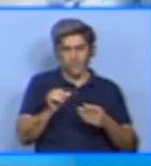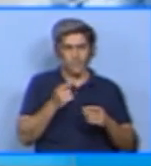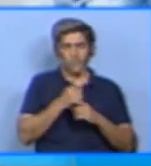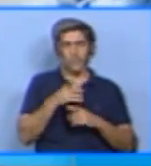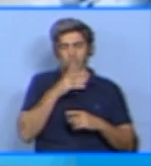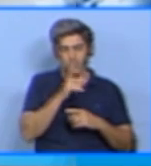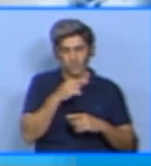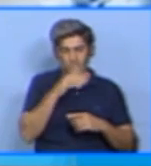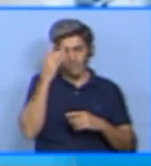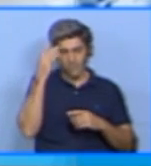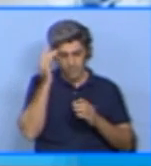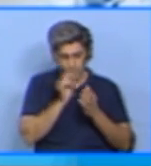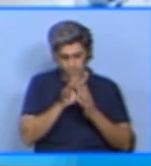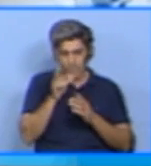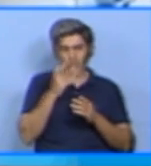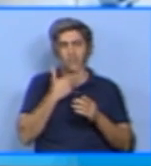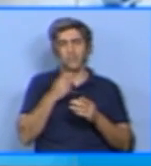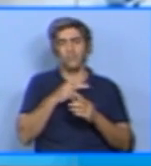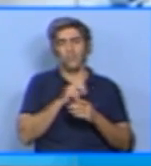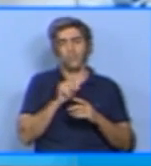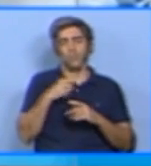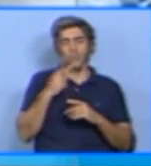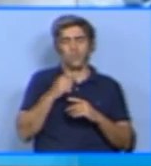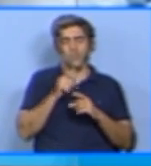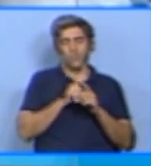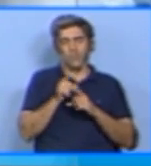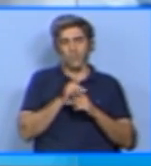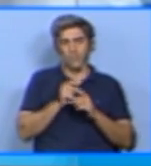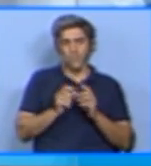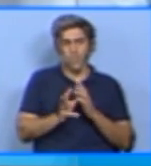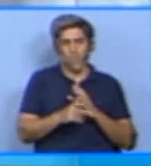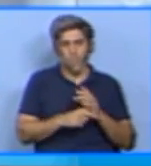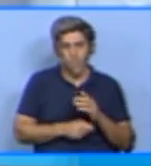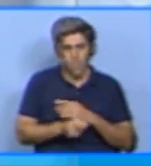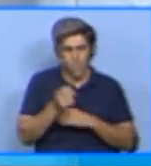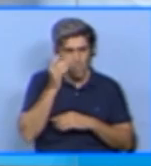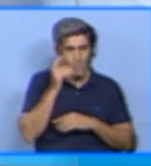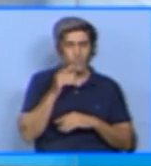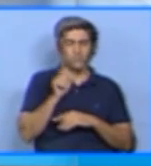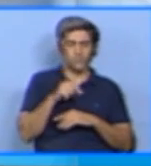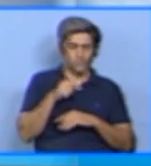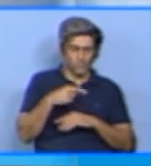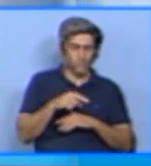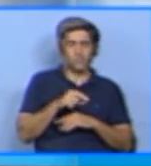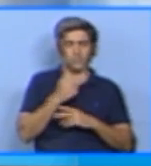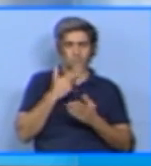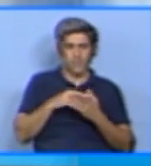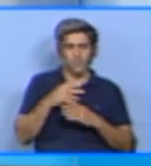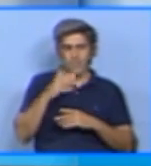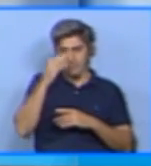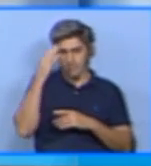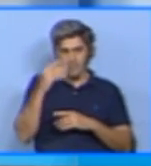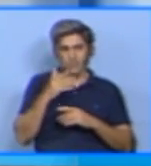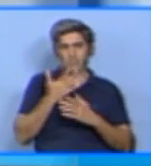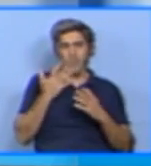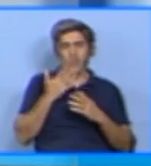diz, que é mais fácil expulsar um demónio do que um político corrupto. Sim, exatamente. Estamos nesta ordem de ideias, de facto. Isto estamos, não é? Porque eu acho que uma das